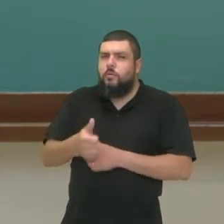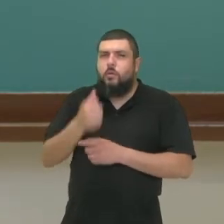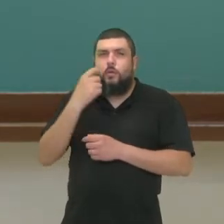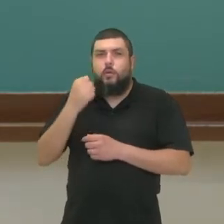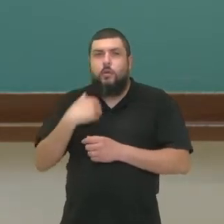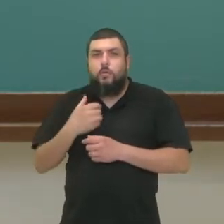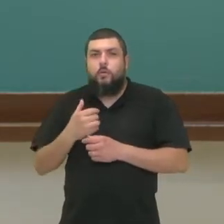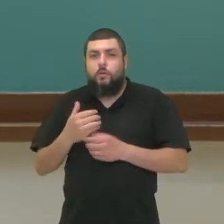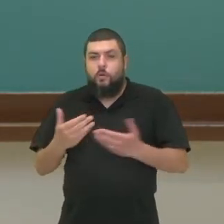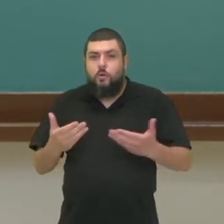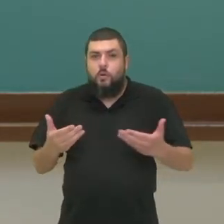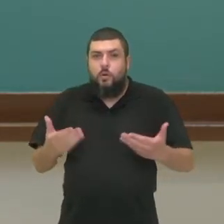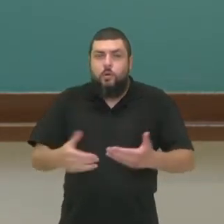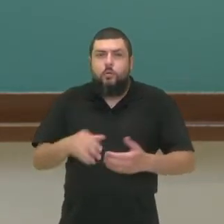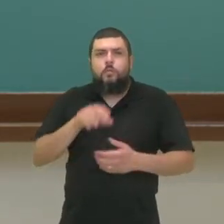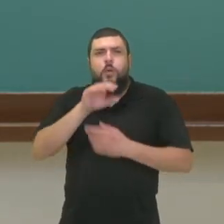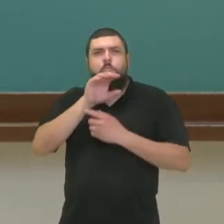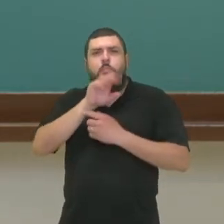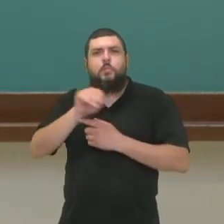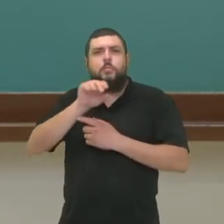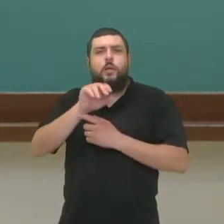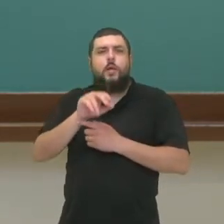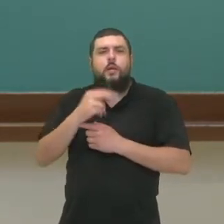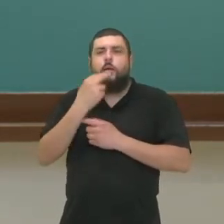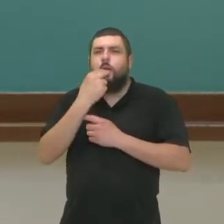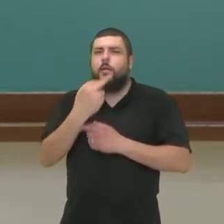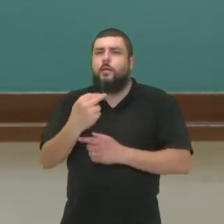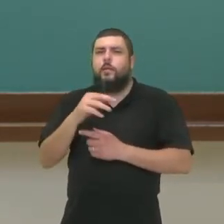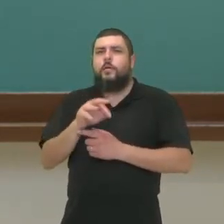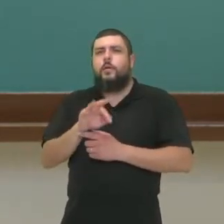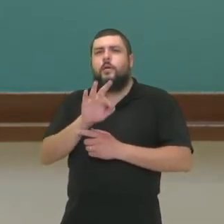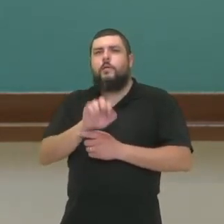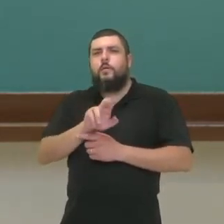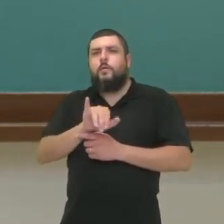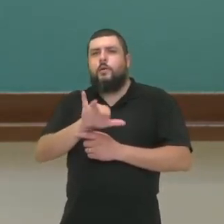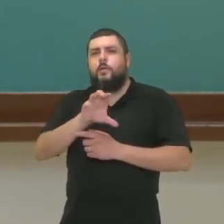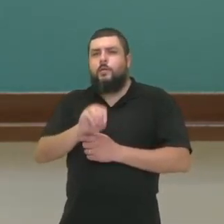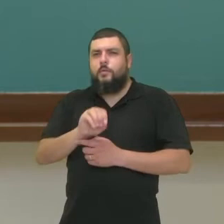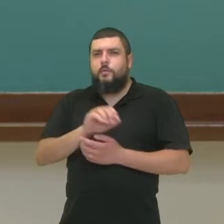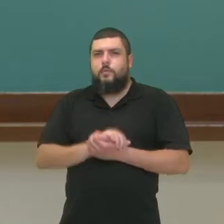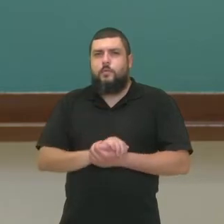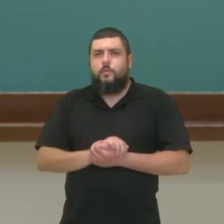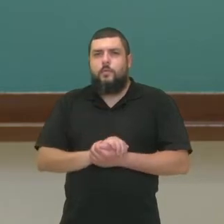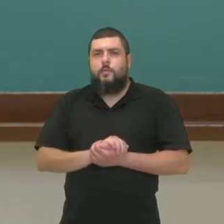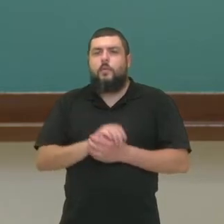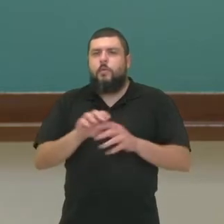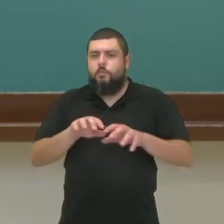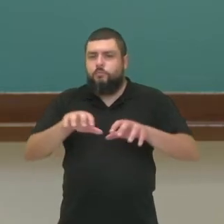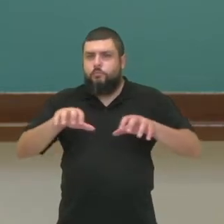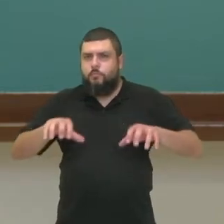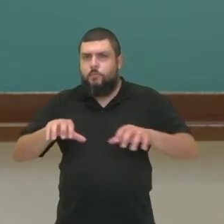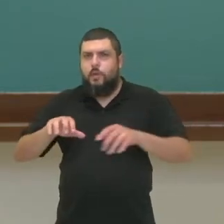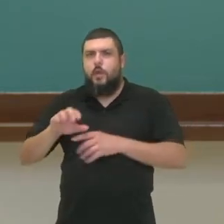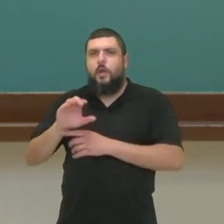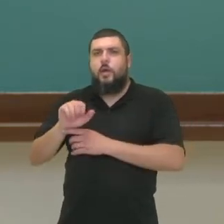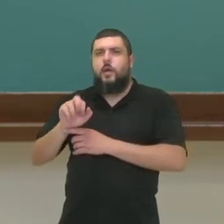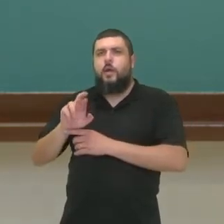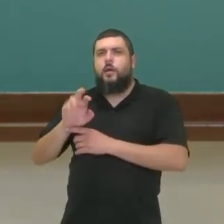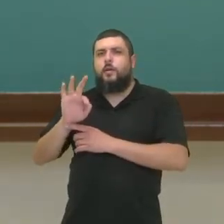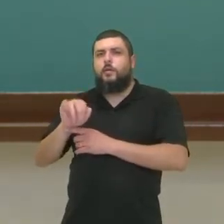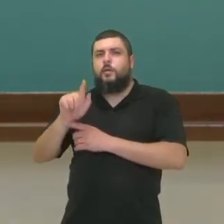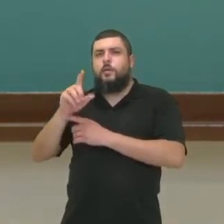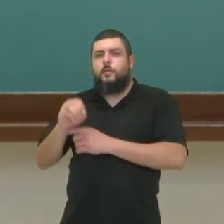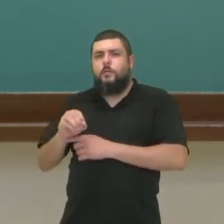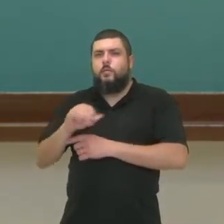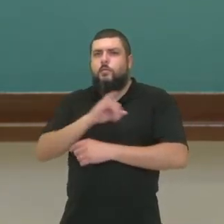hoje falando fenício. Como assim, professor? Cartago, um império